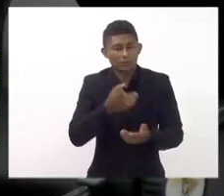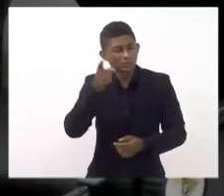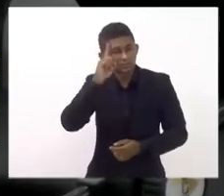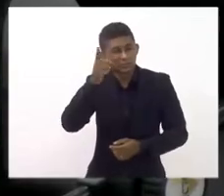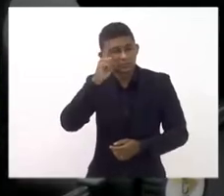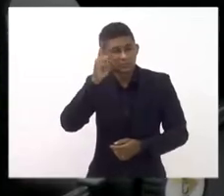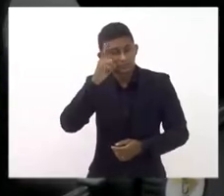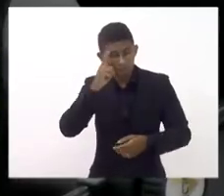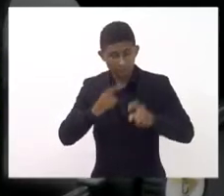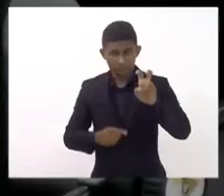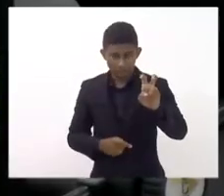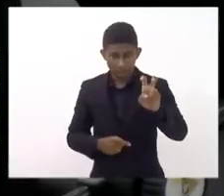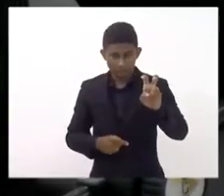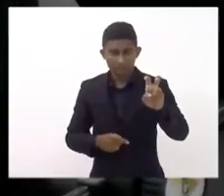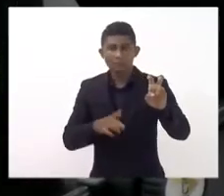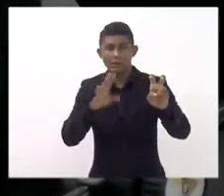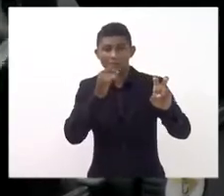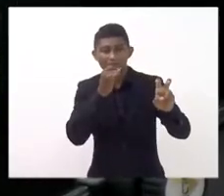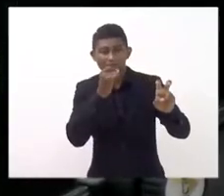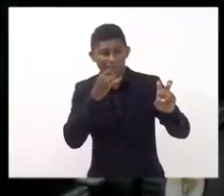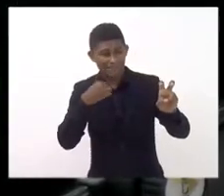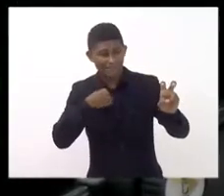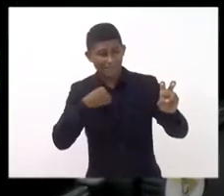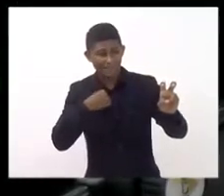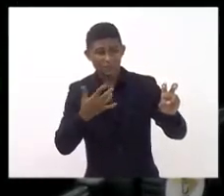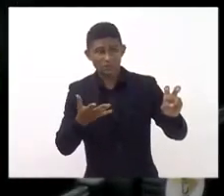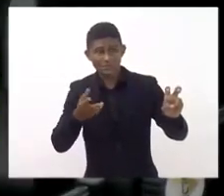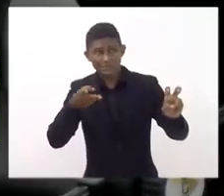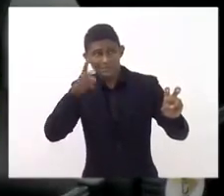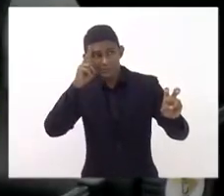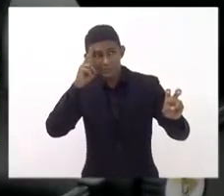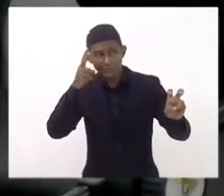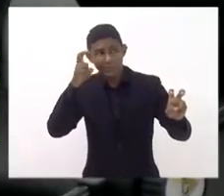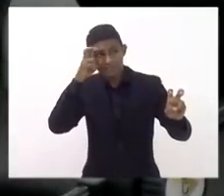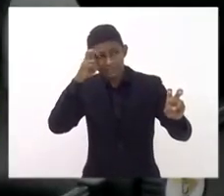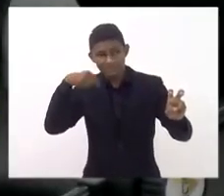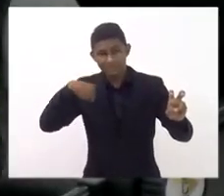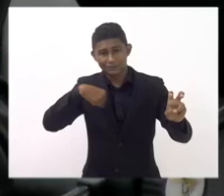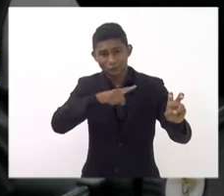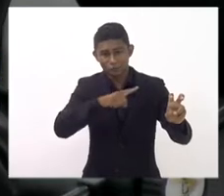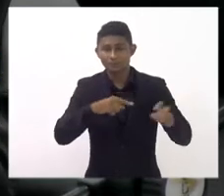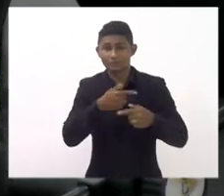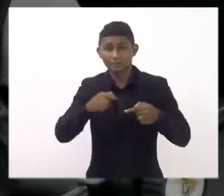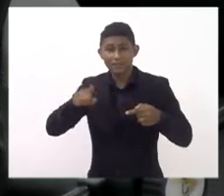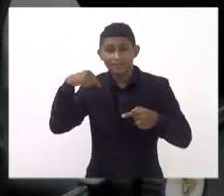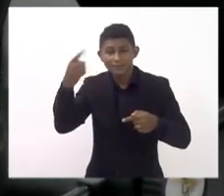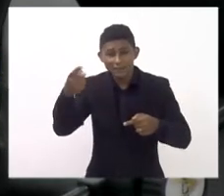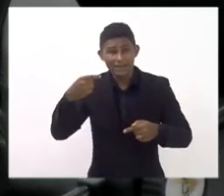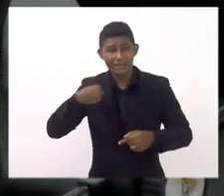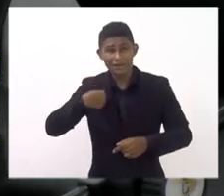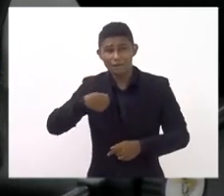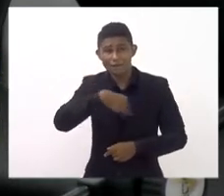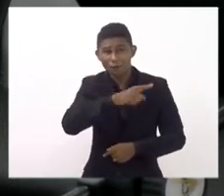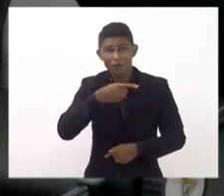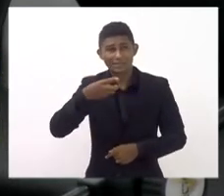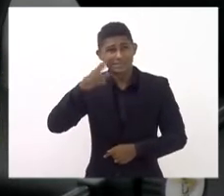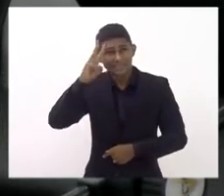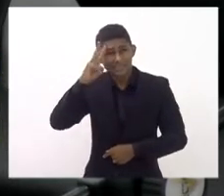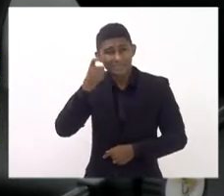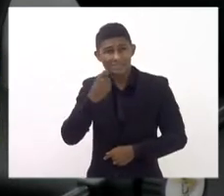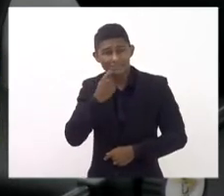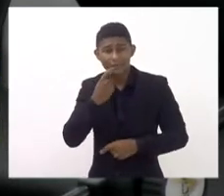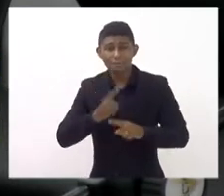na quinta, e semana que vem eu vou na terça e na sexta, porque eu não tenho dinheiro para assistir aula todos os